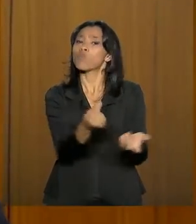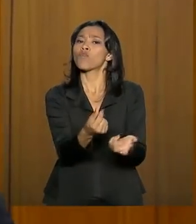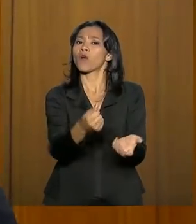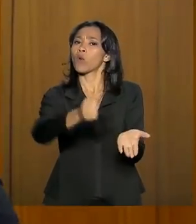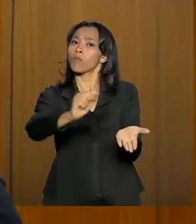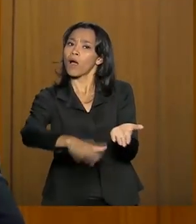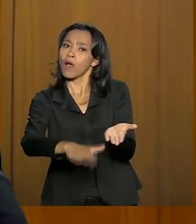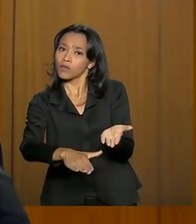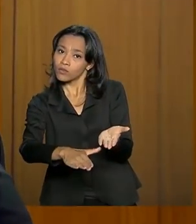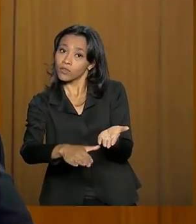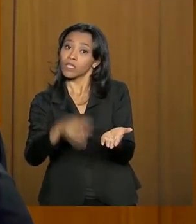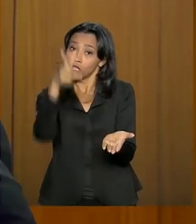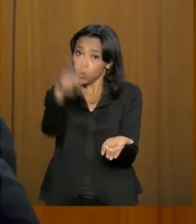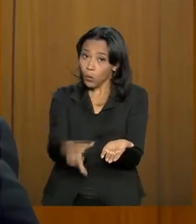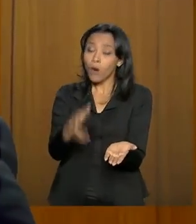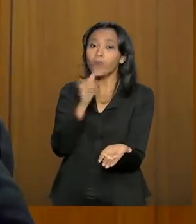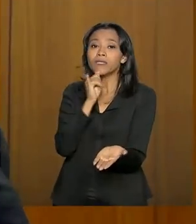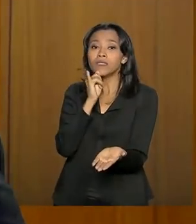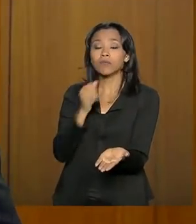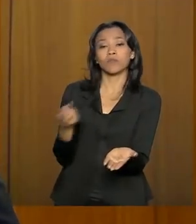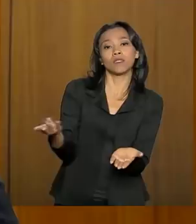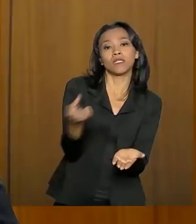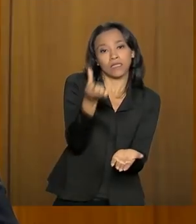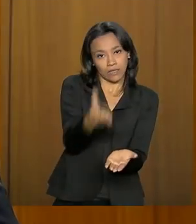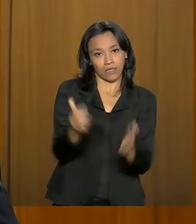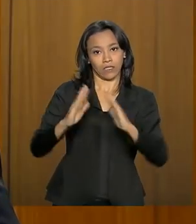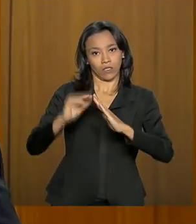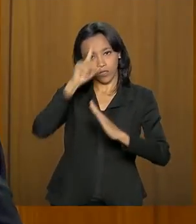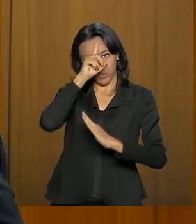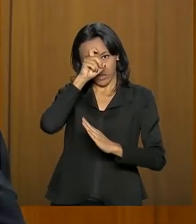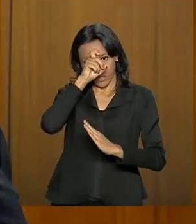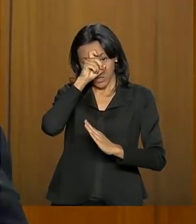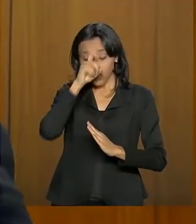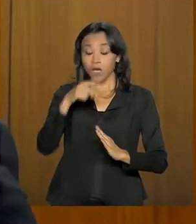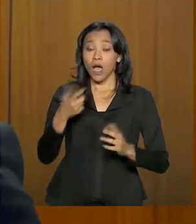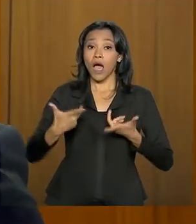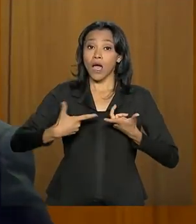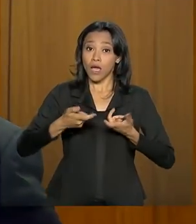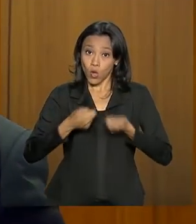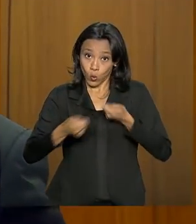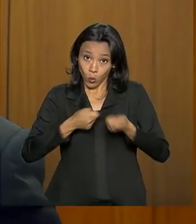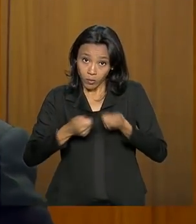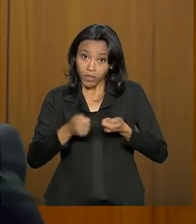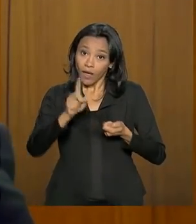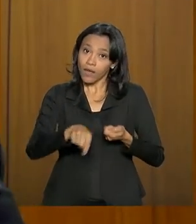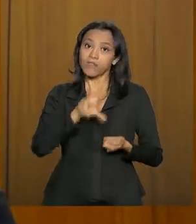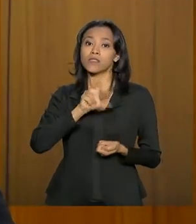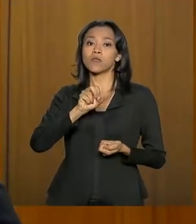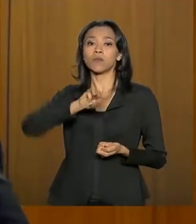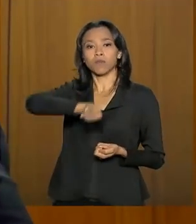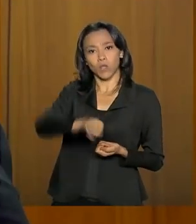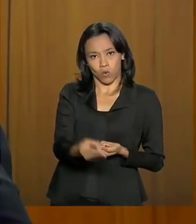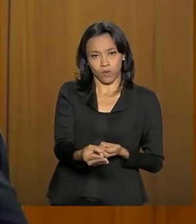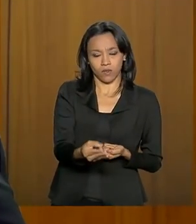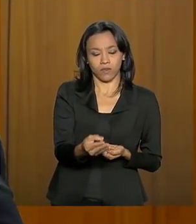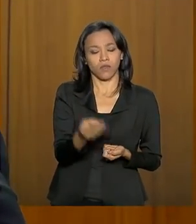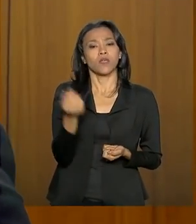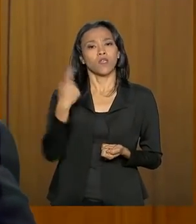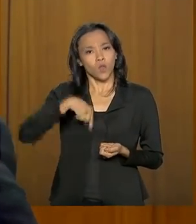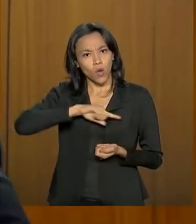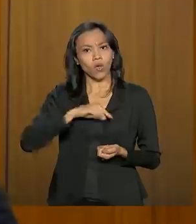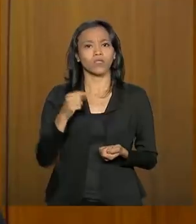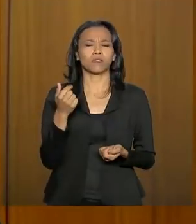seis praticou A economia seria de 50 milhões Ora, se a economia anual é de 50 milhões Nós podemos